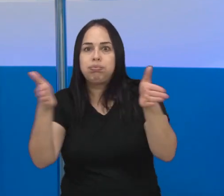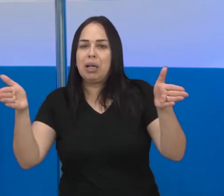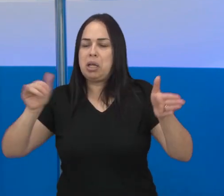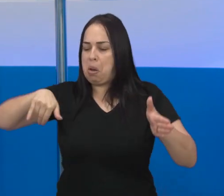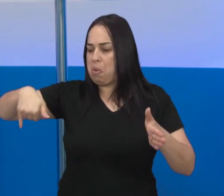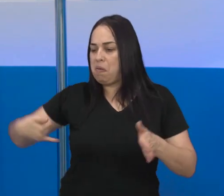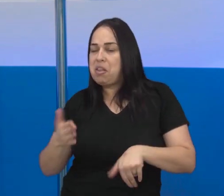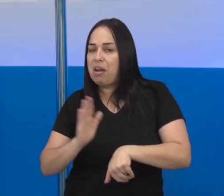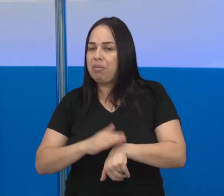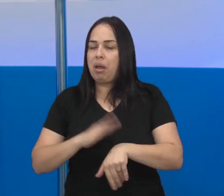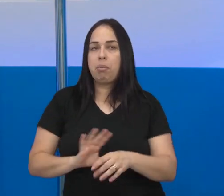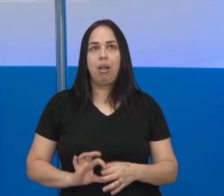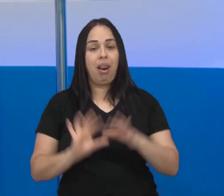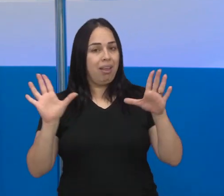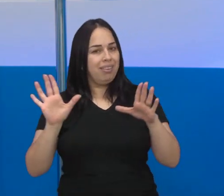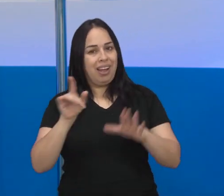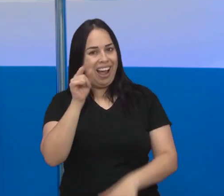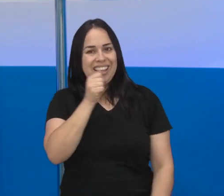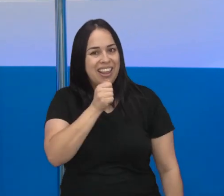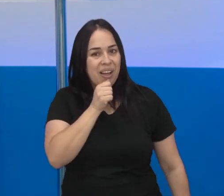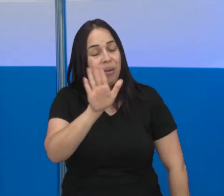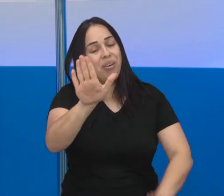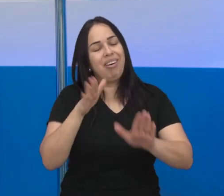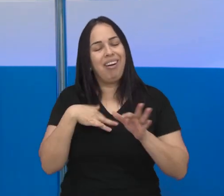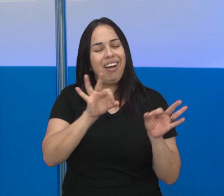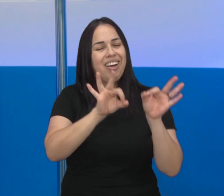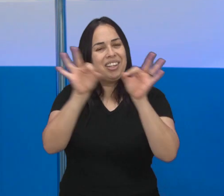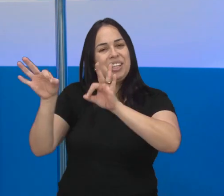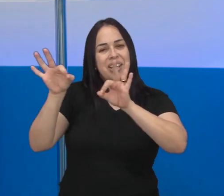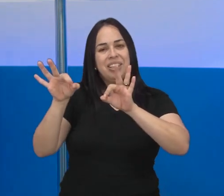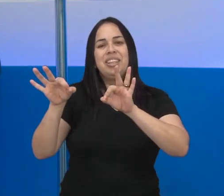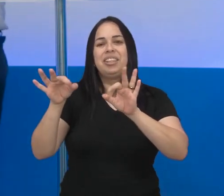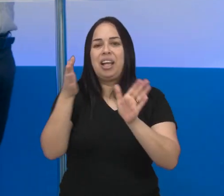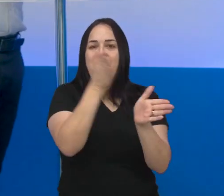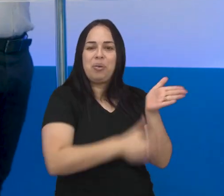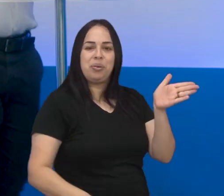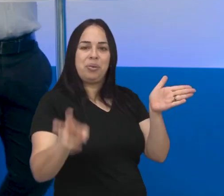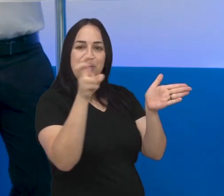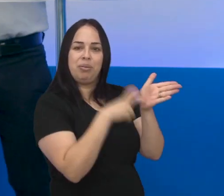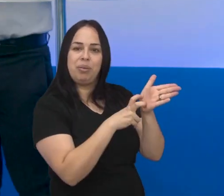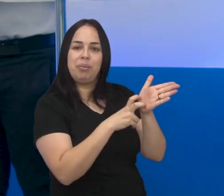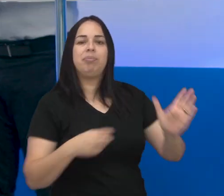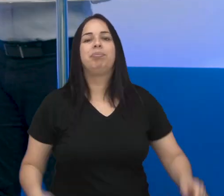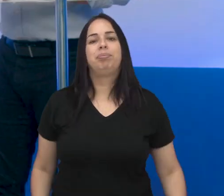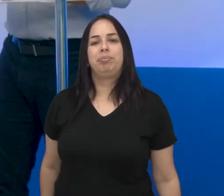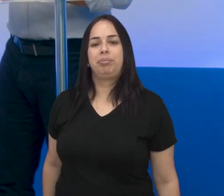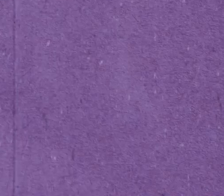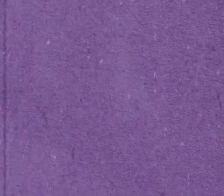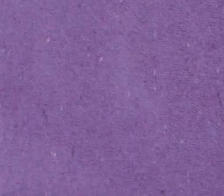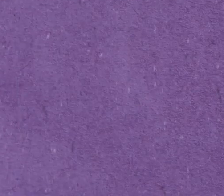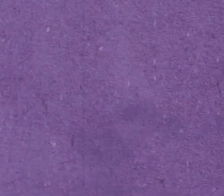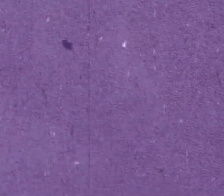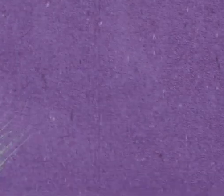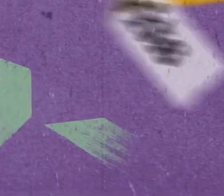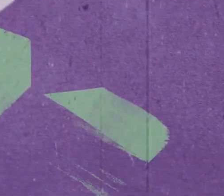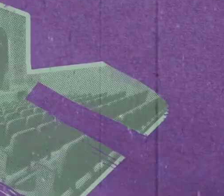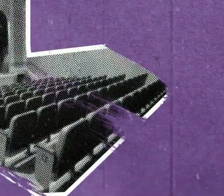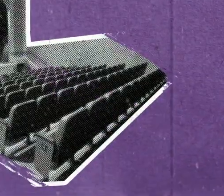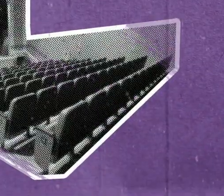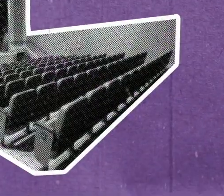curtir e aproveitar o tempo livre? Se ainda não, é só acompanhar a nossa agenda cultural.